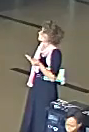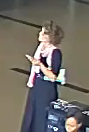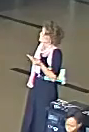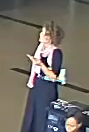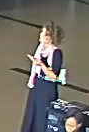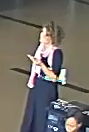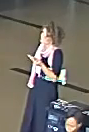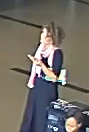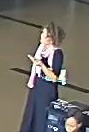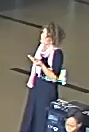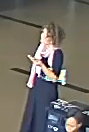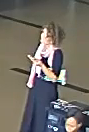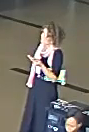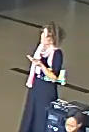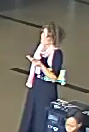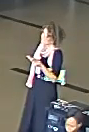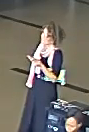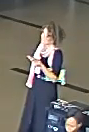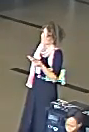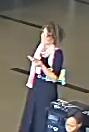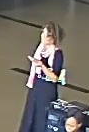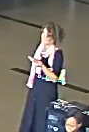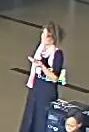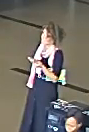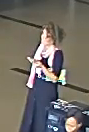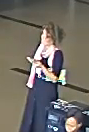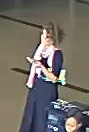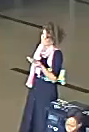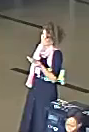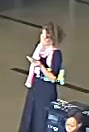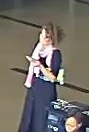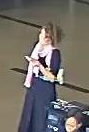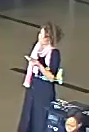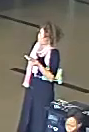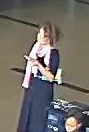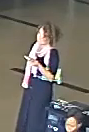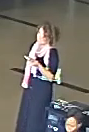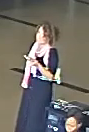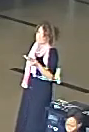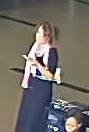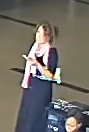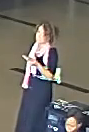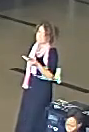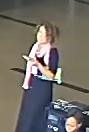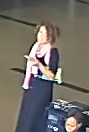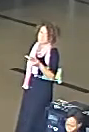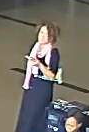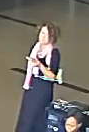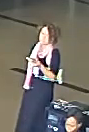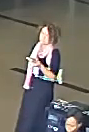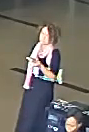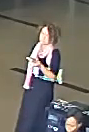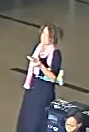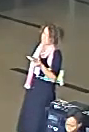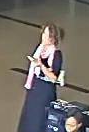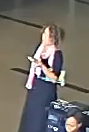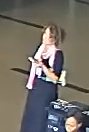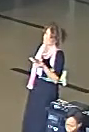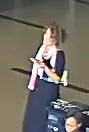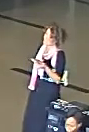nem falar nisso eu vou falar a respeito de uma coisa muito simples eu formalizei uma representação